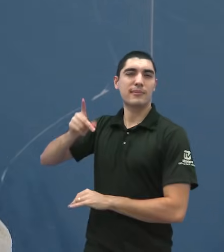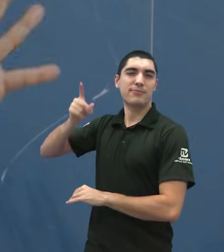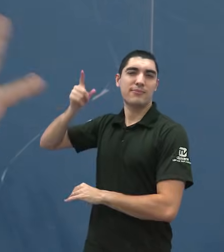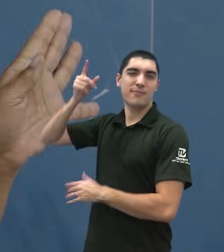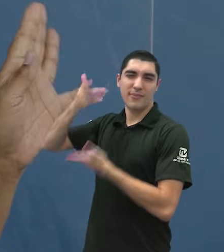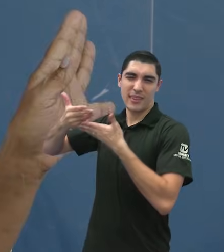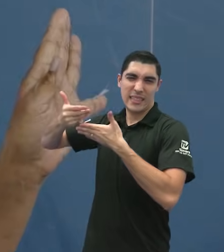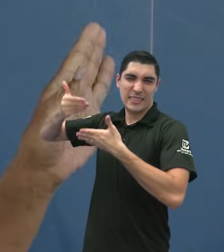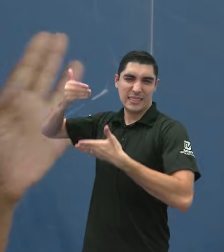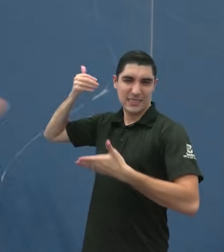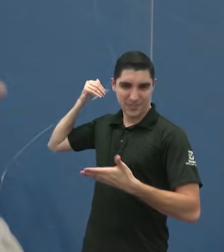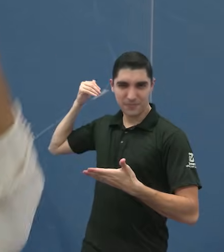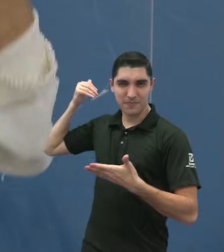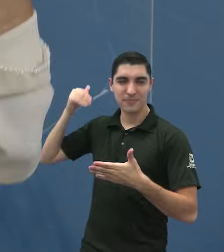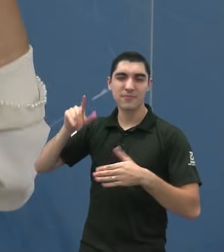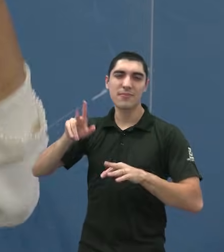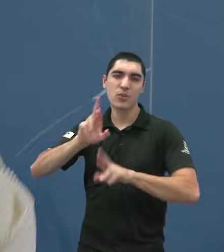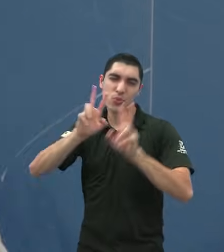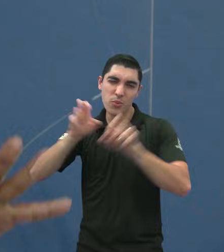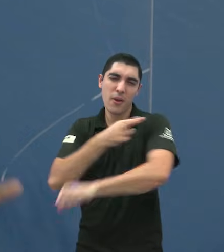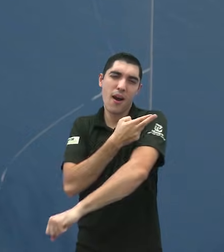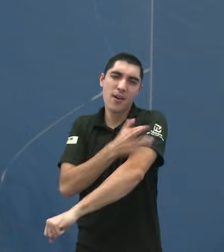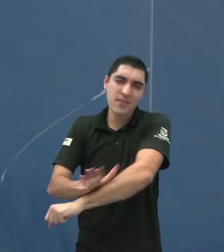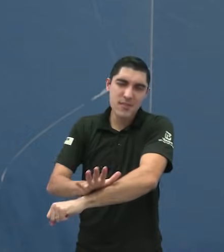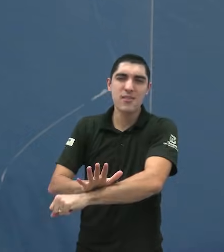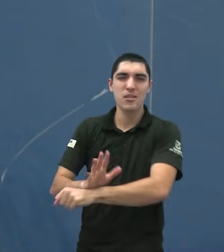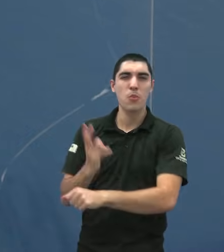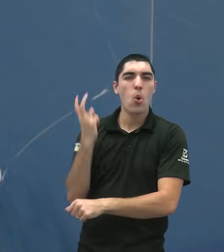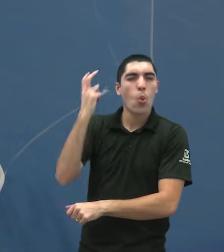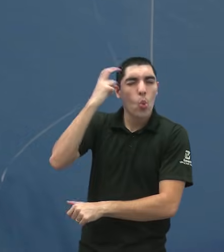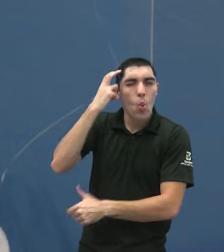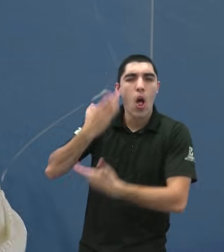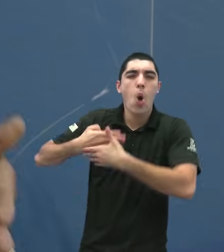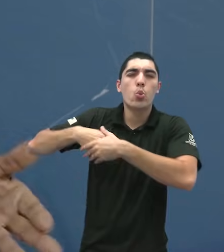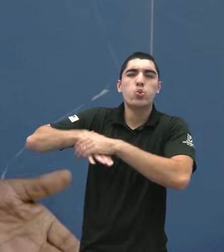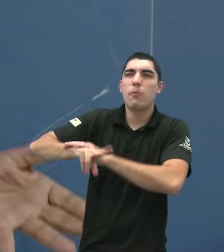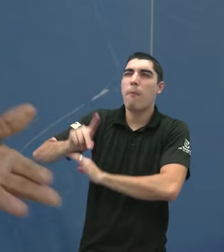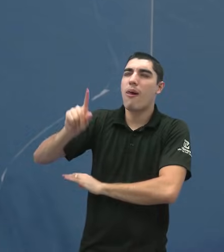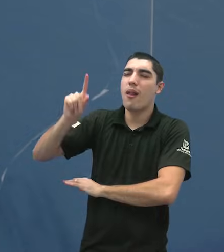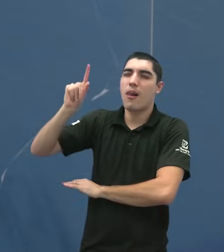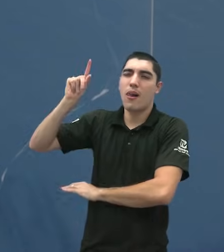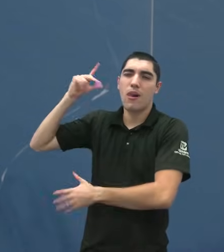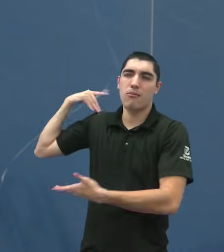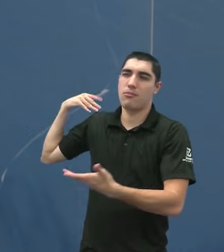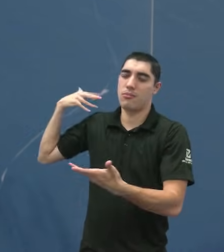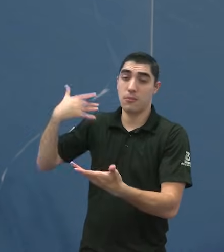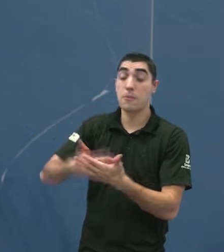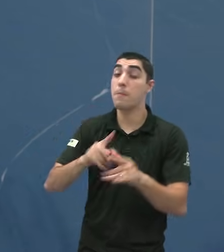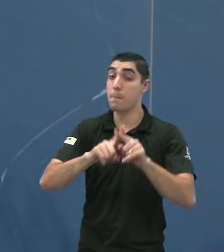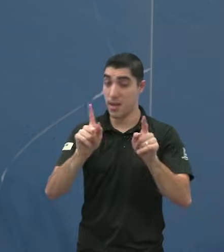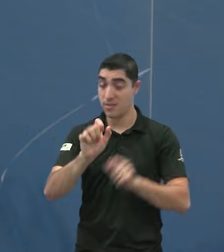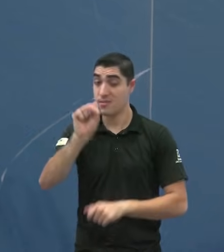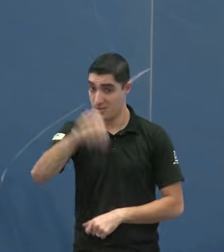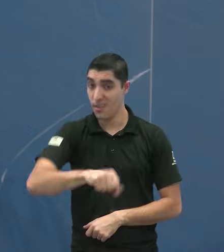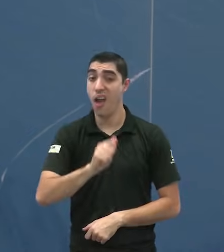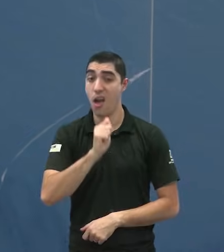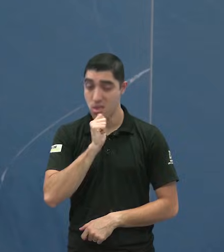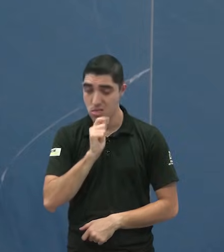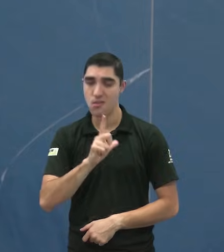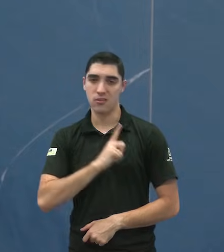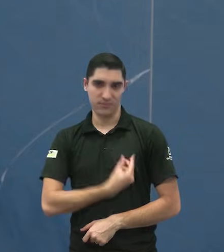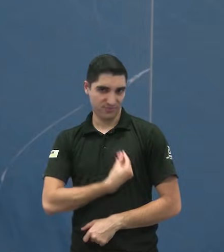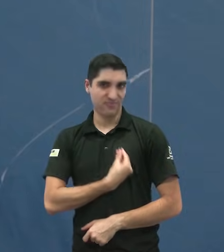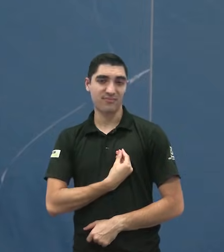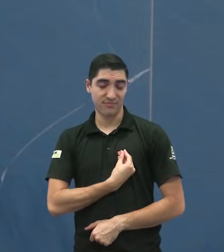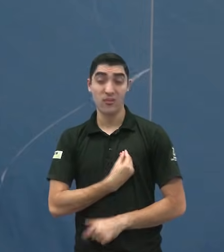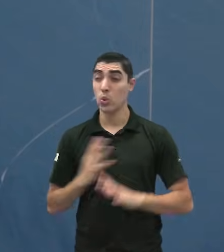antecedente a tudo isso, com o racismo estrutural, social, mas dentro da universidade tem o racismo estrutural, sim. Tá? Então, todas